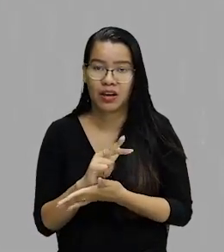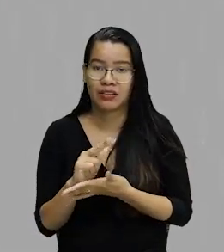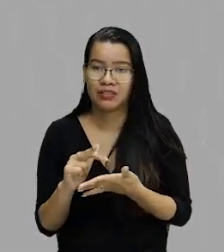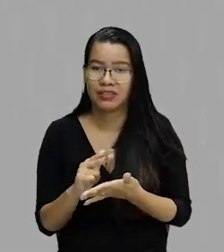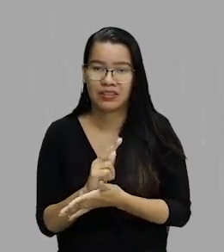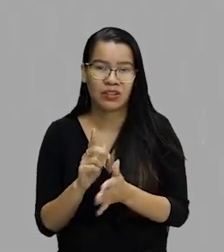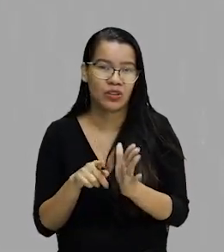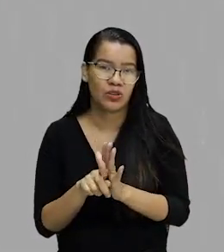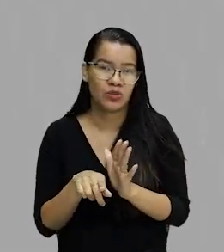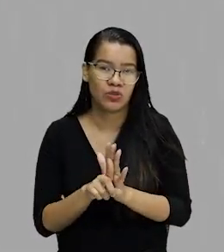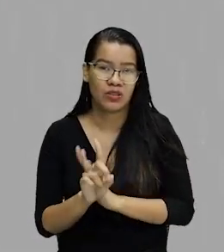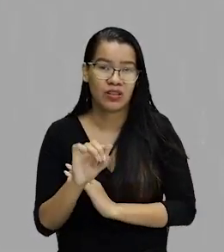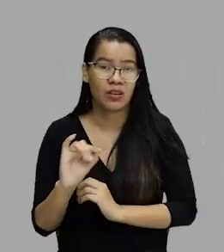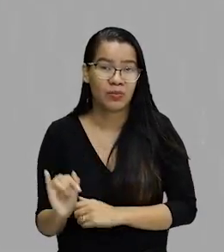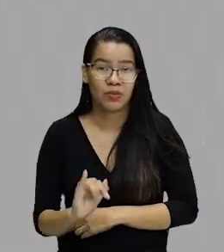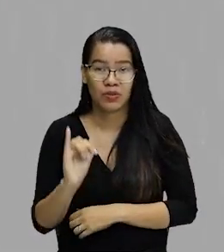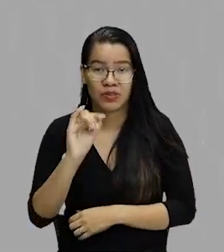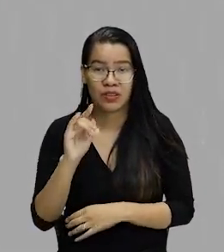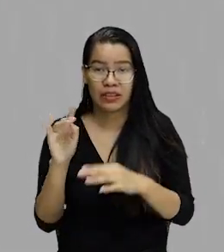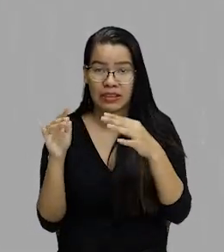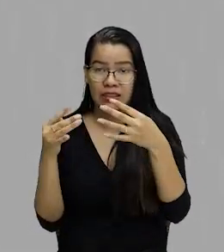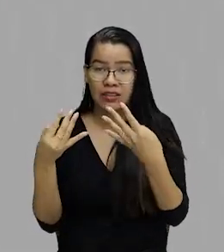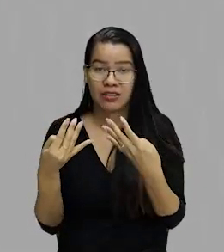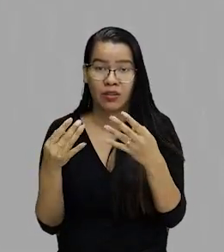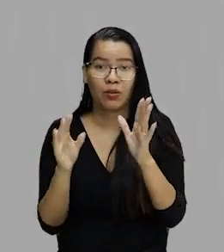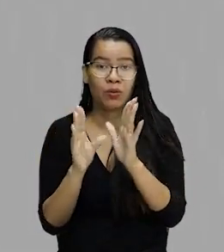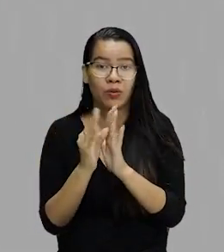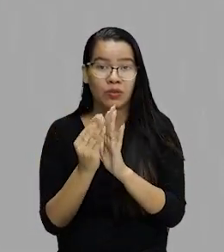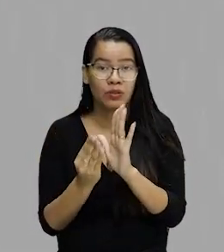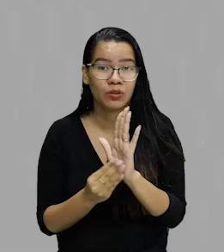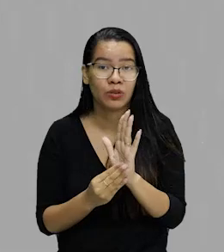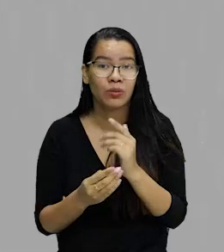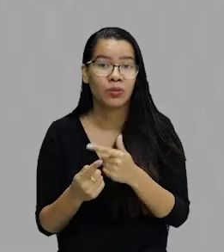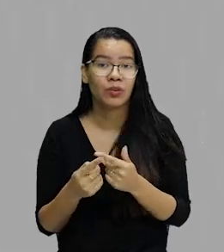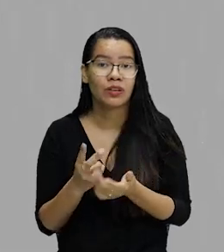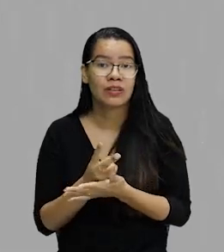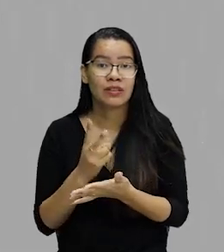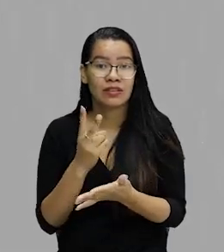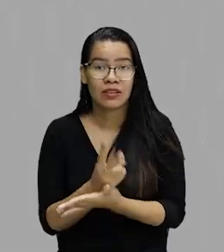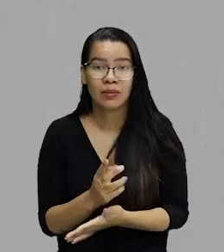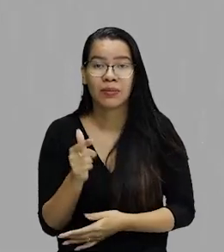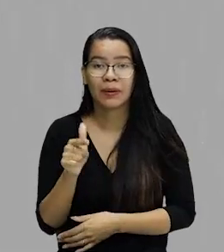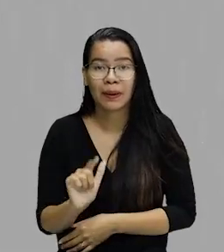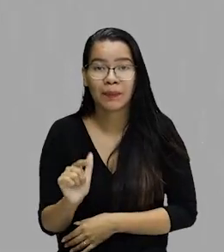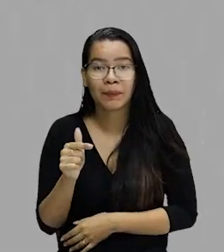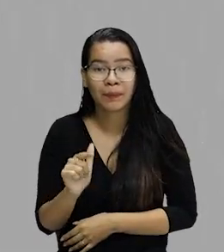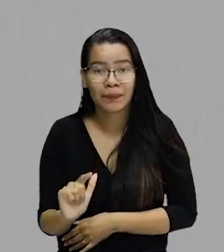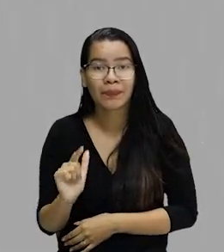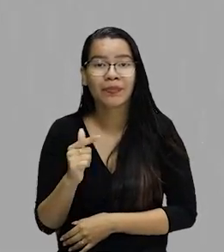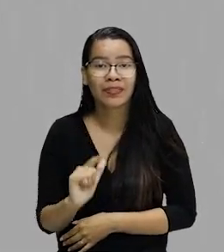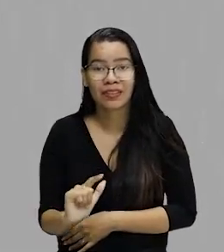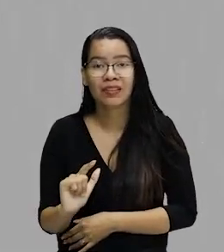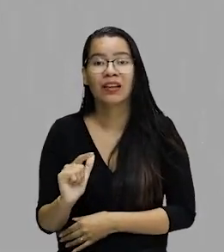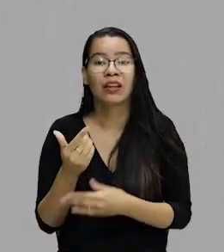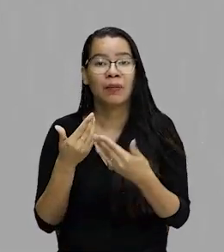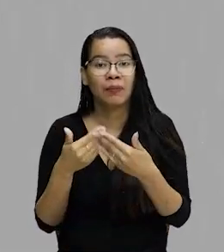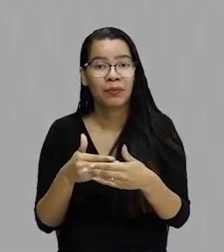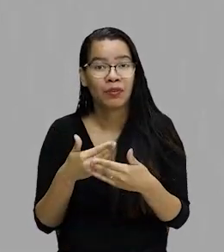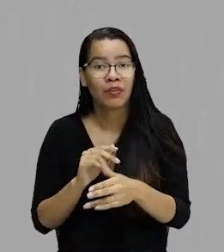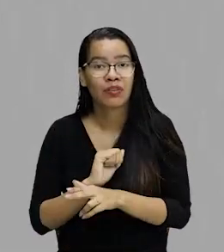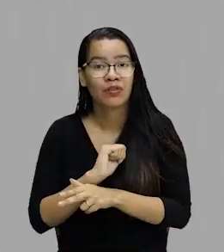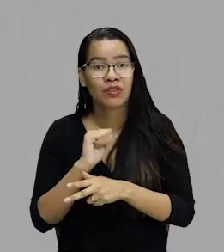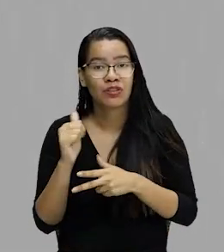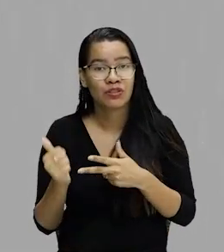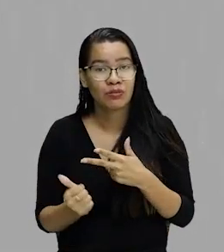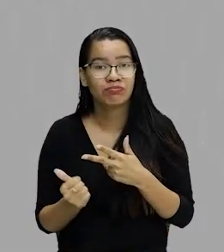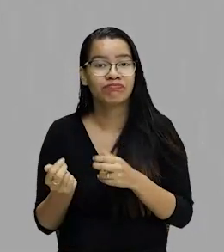importante que você fique atento a este conteúdo, porque ele sempre está, claro, recorrente em vestibulares, em provas em geral, em tudo